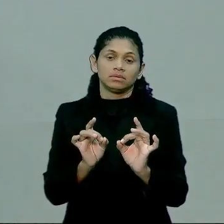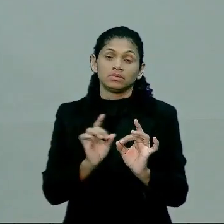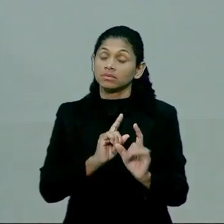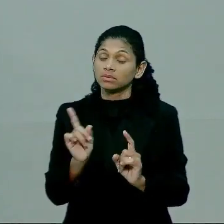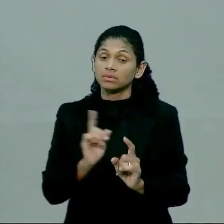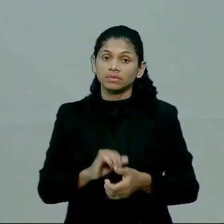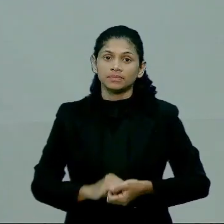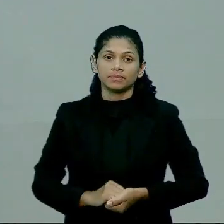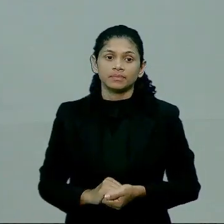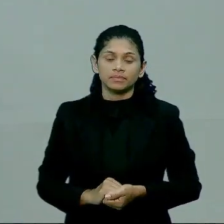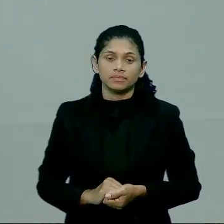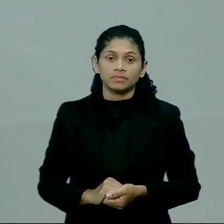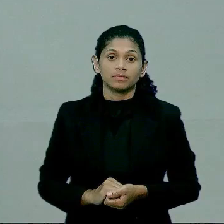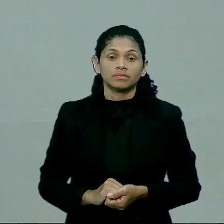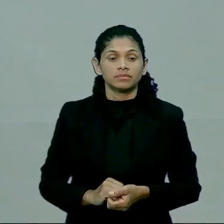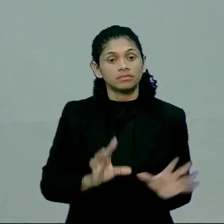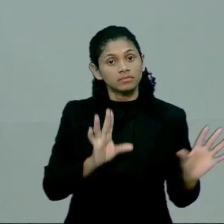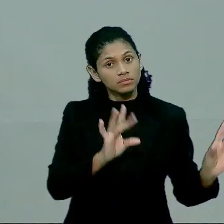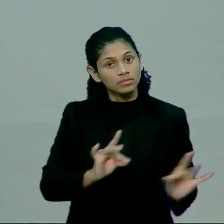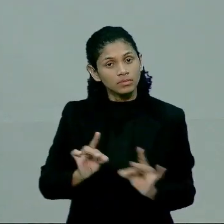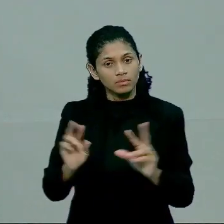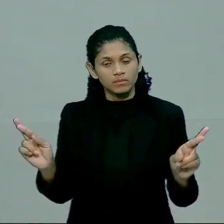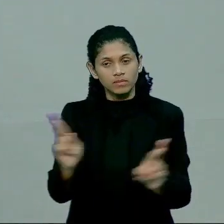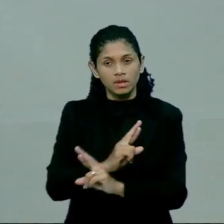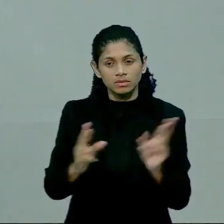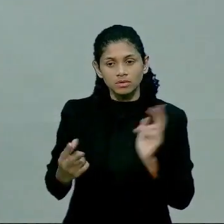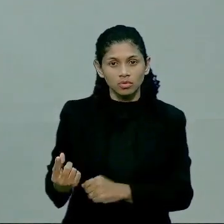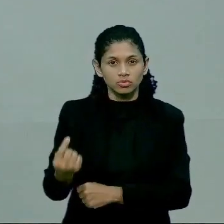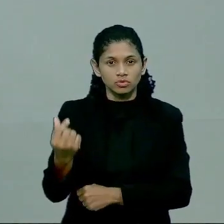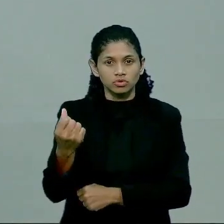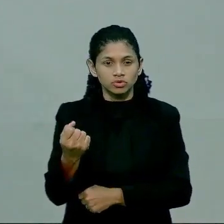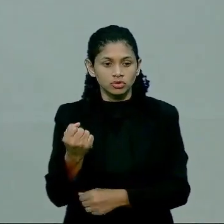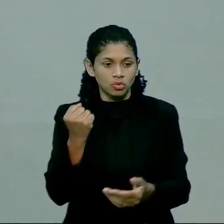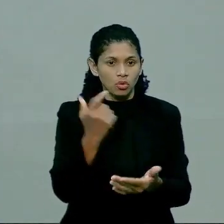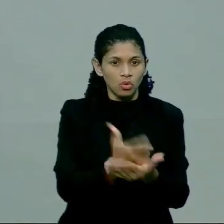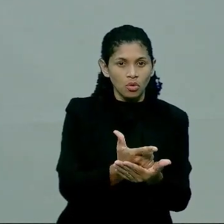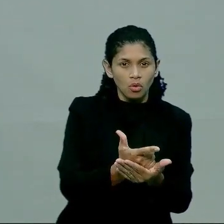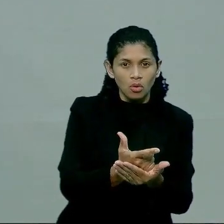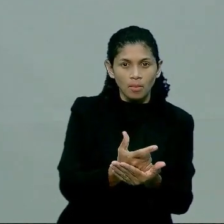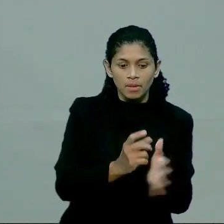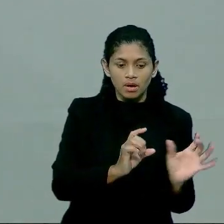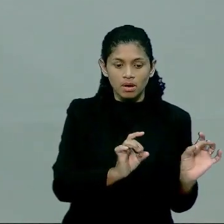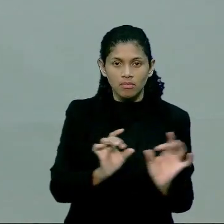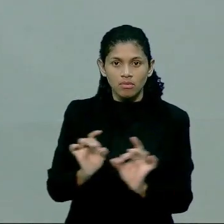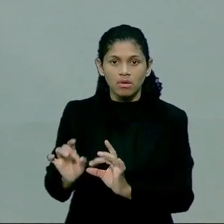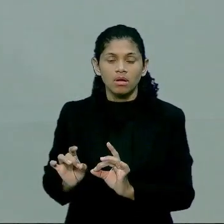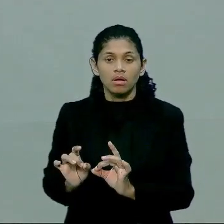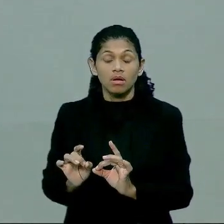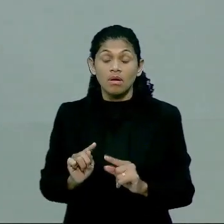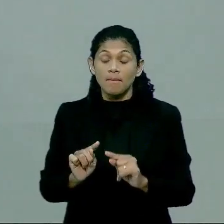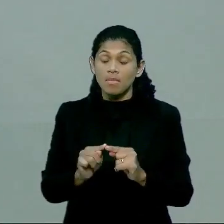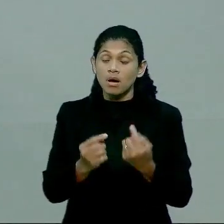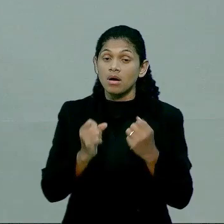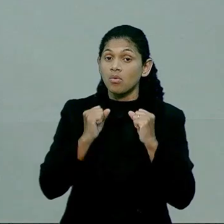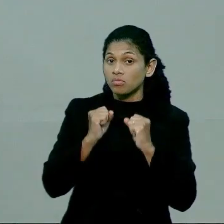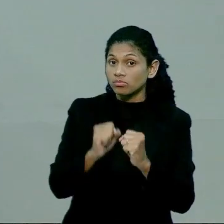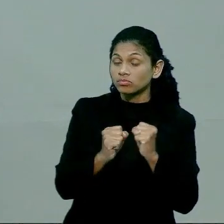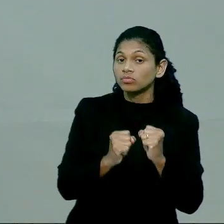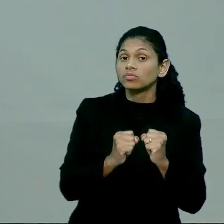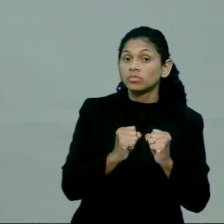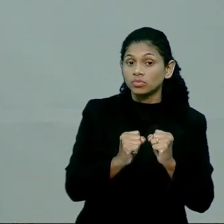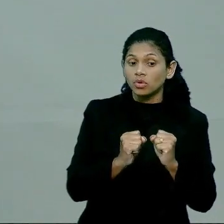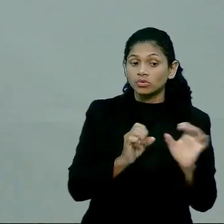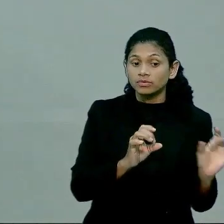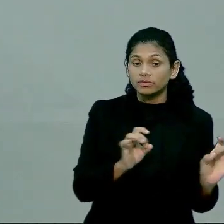ele traz essa relação pecuniária ou seja de dinheiro né compra e venda Mas eu também posso vender uma ideia uma campanha publicitária